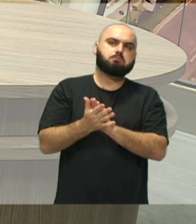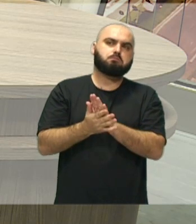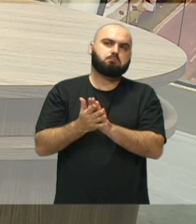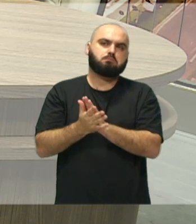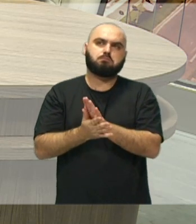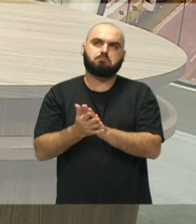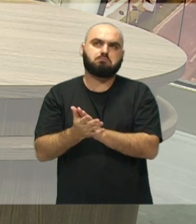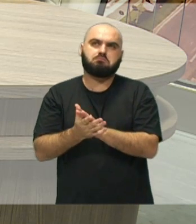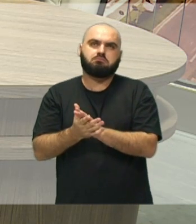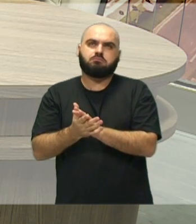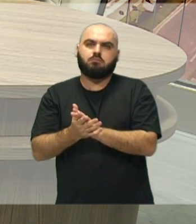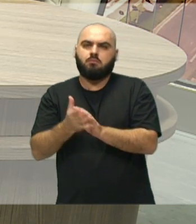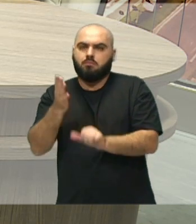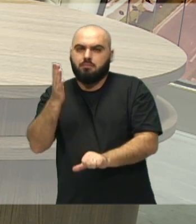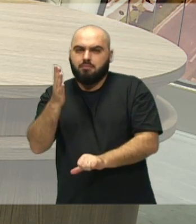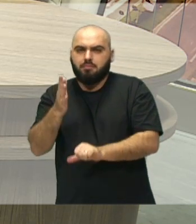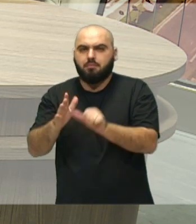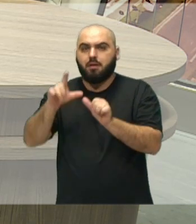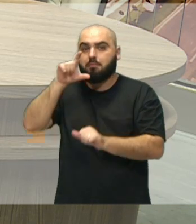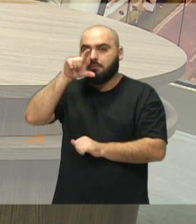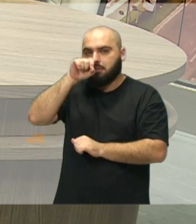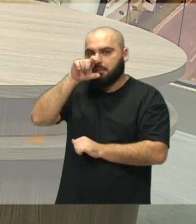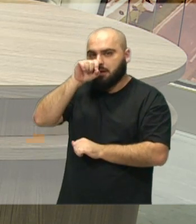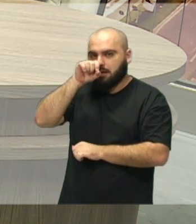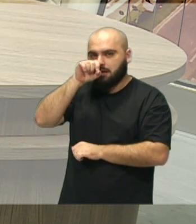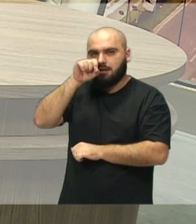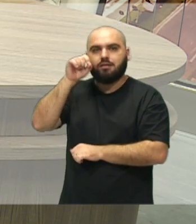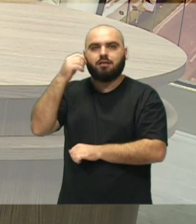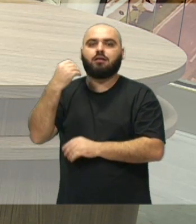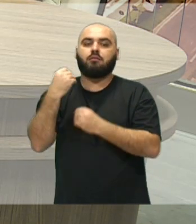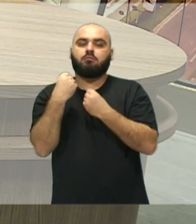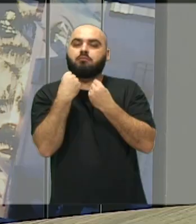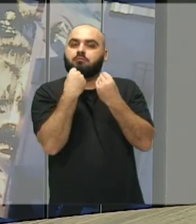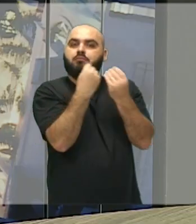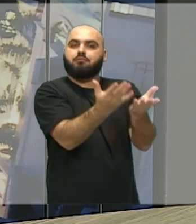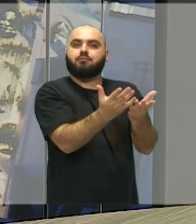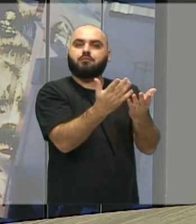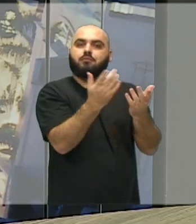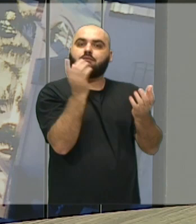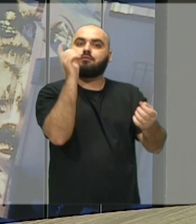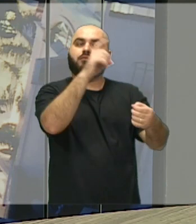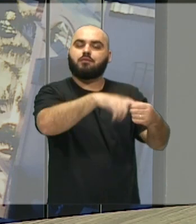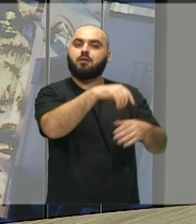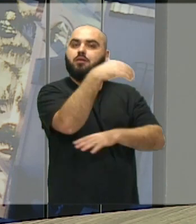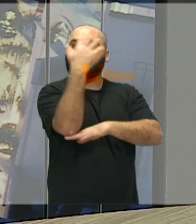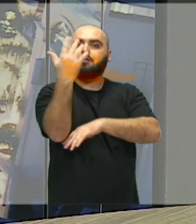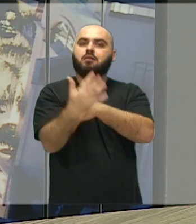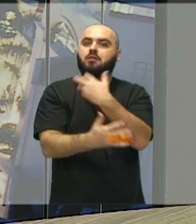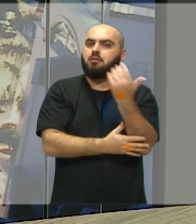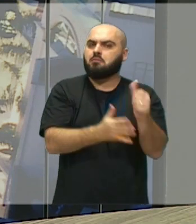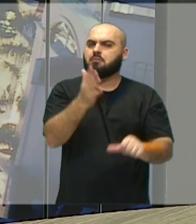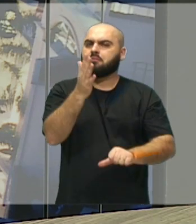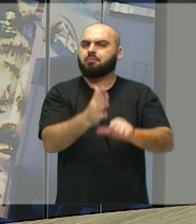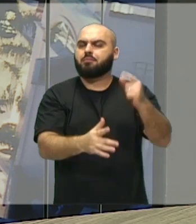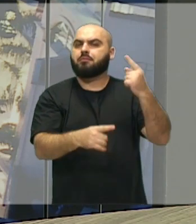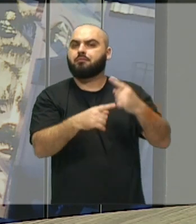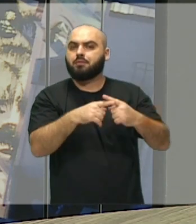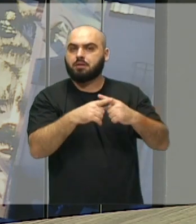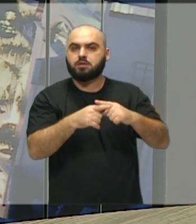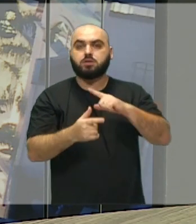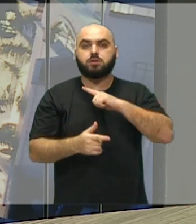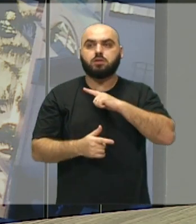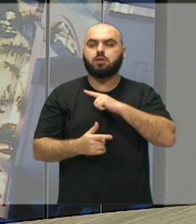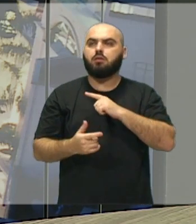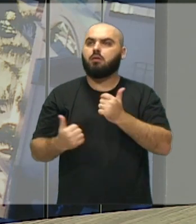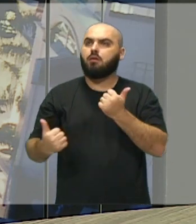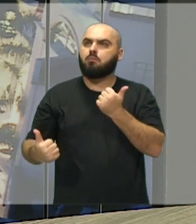na primeira soltura de papagaios que a gente fez, né? Que onde eu já estava presidente do Espaço Silvestre, a gente tinha